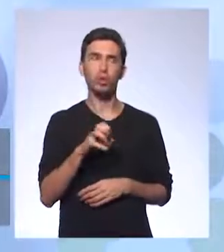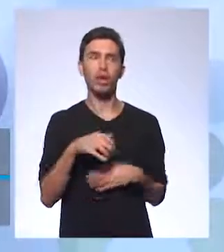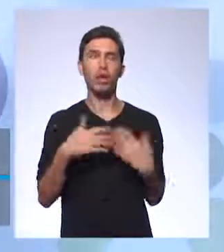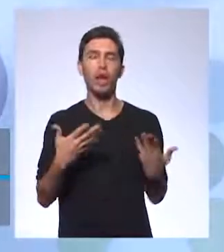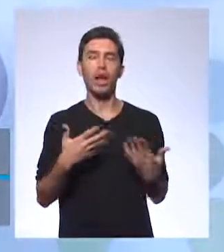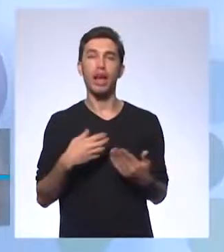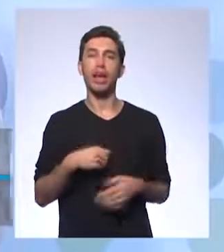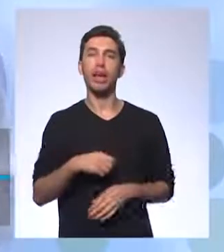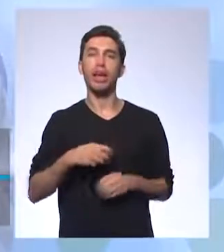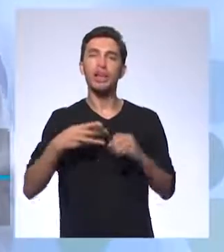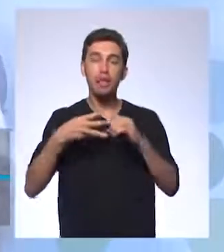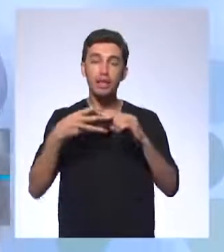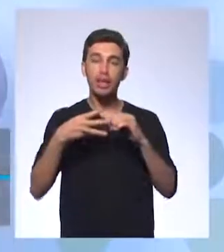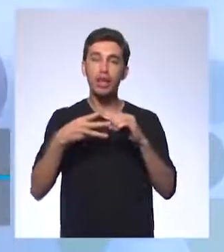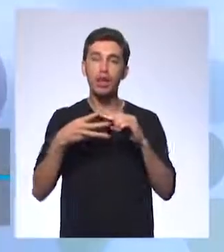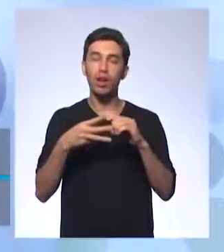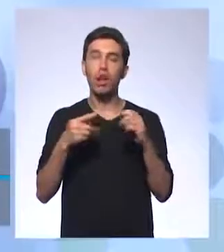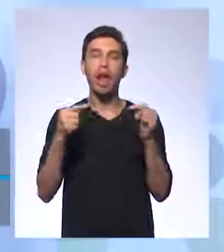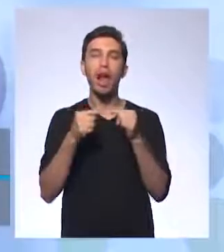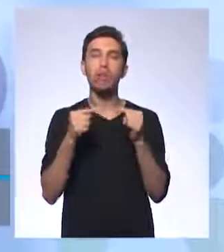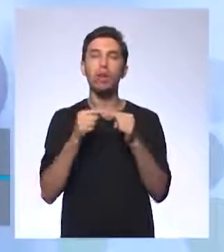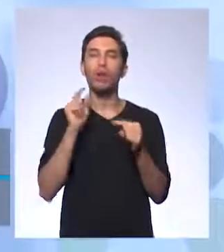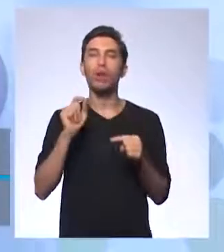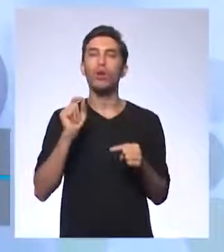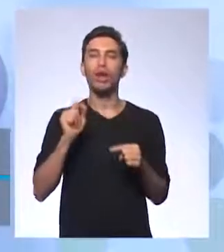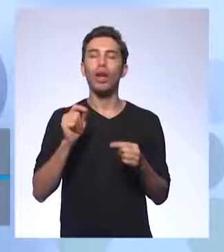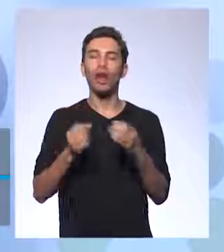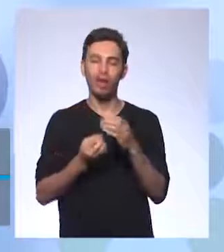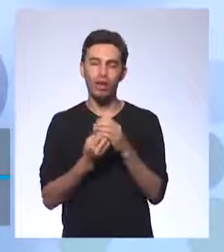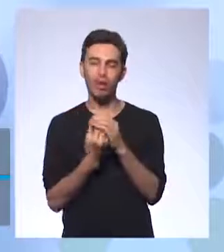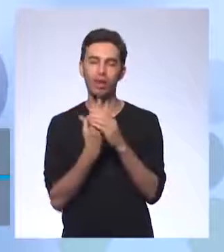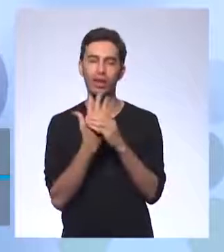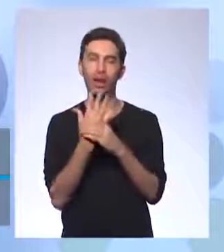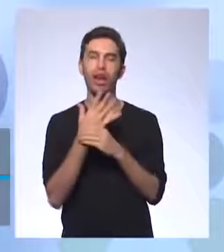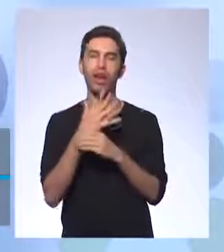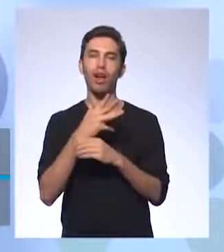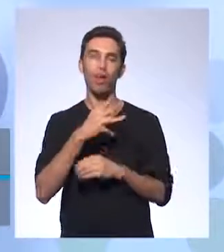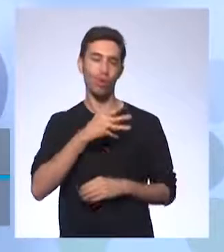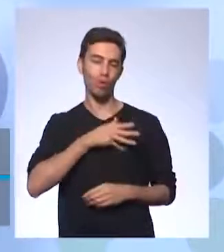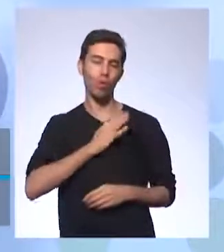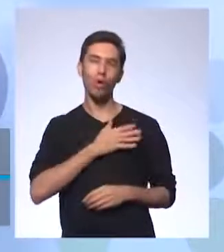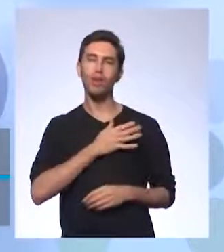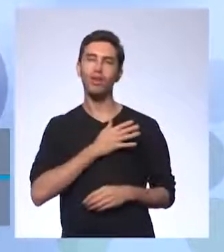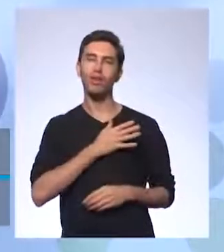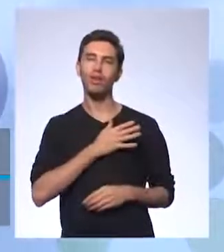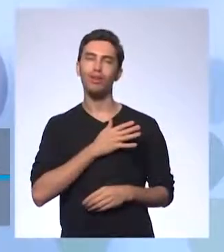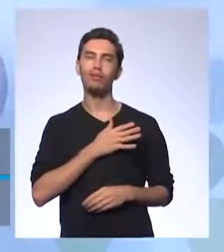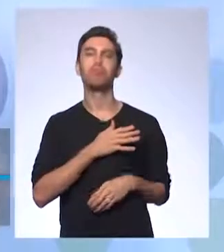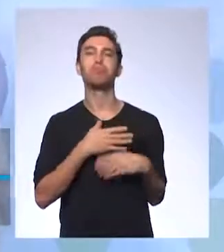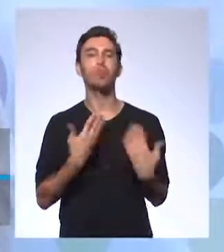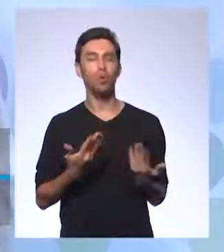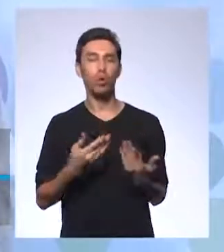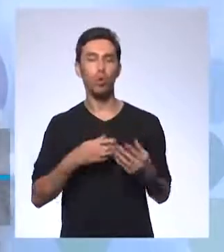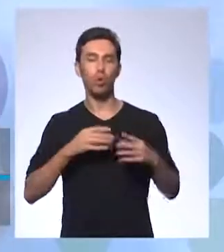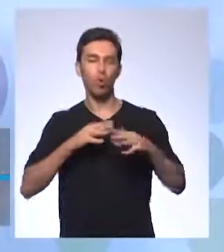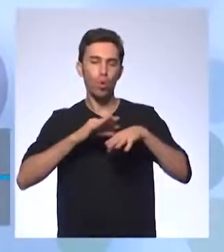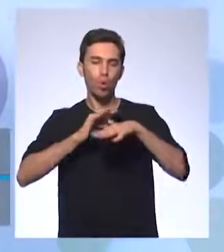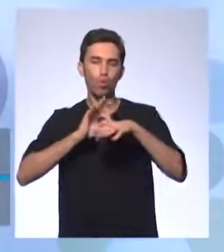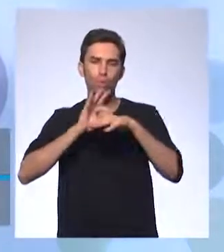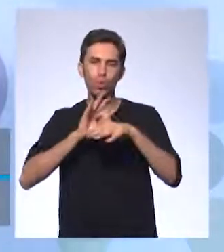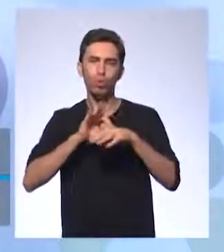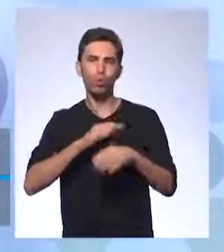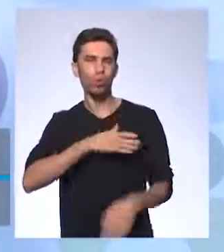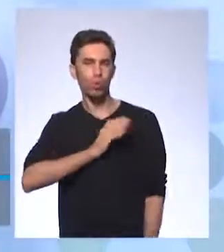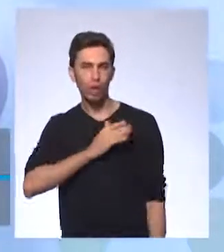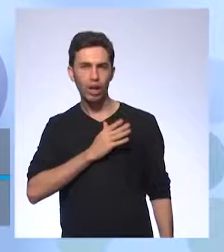ela vai ser ela que vai formar o tecido do nosso coração, tá? Ou o músculo cardíaco,